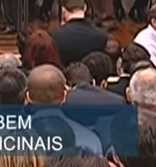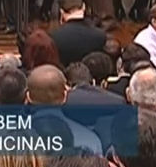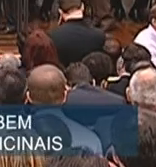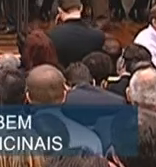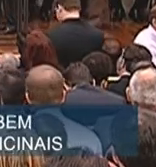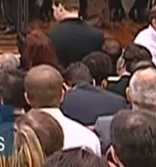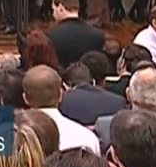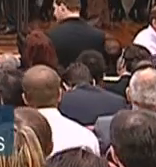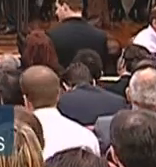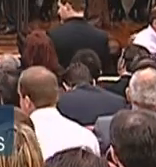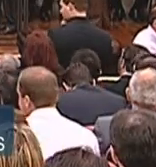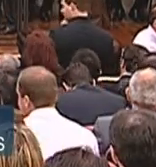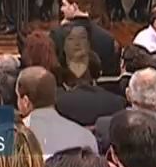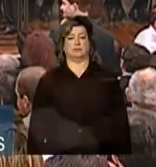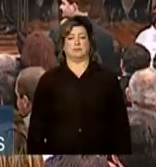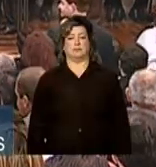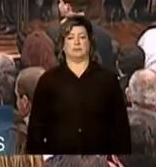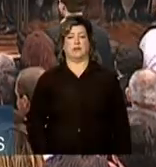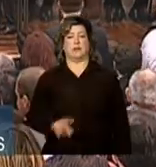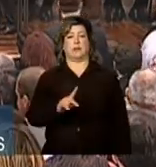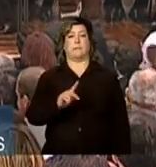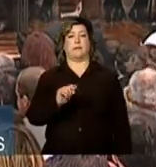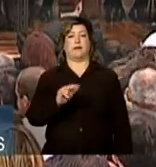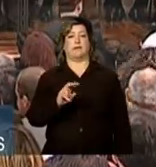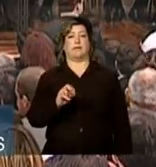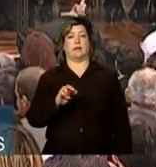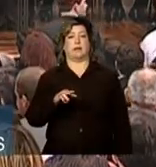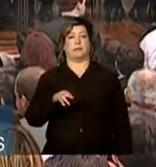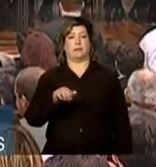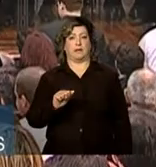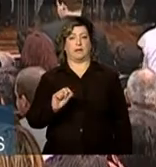Paverama. Vice-prefeito Edgar Ravenspin.